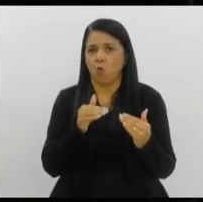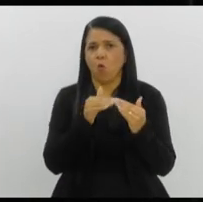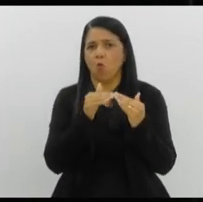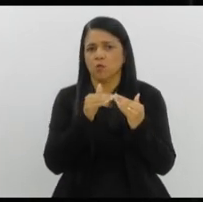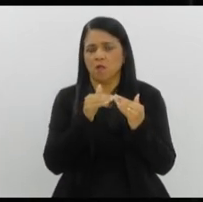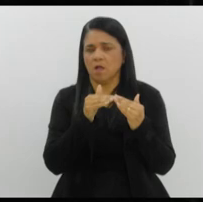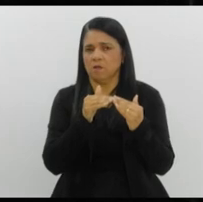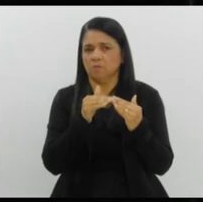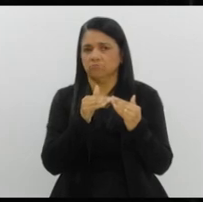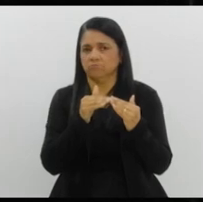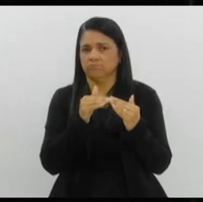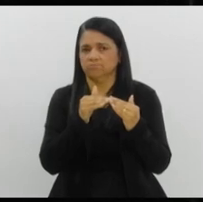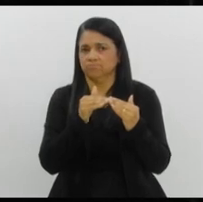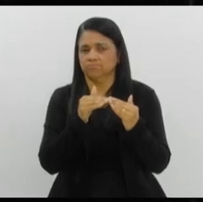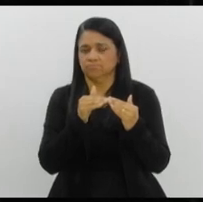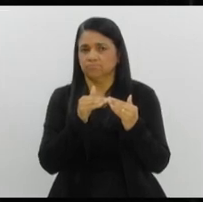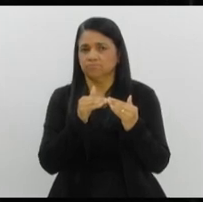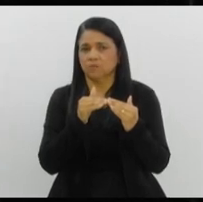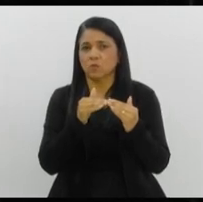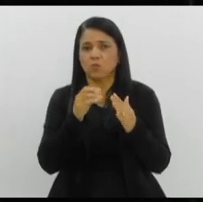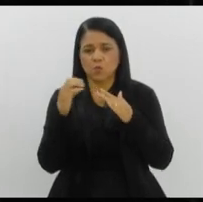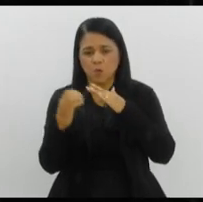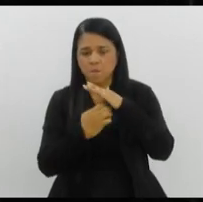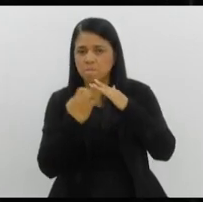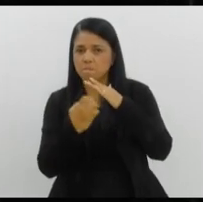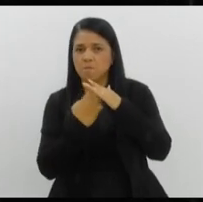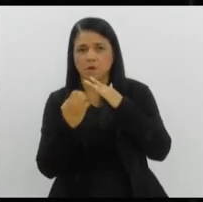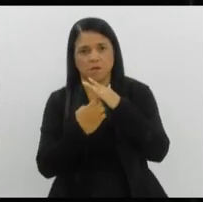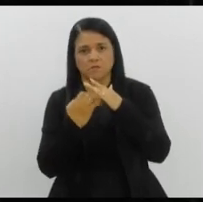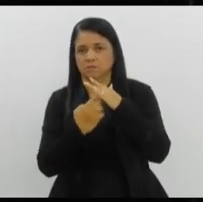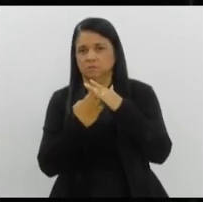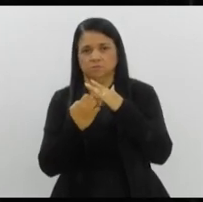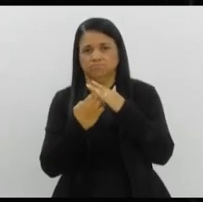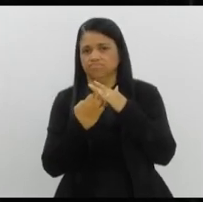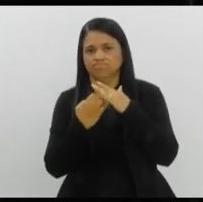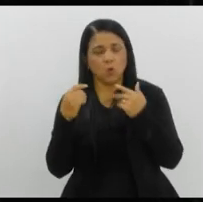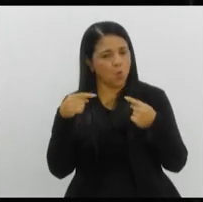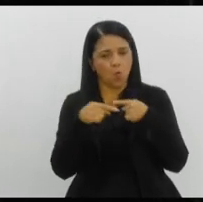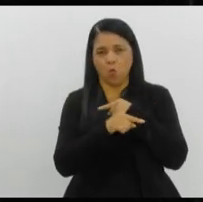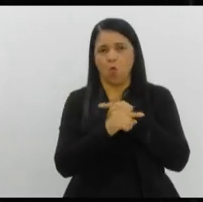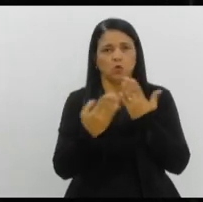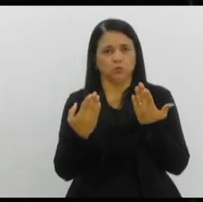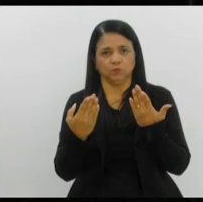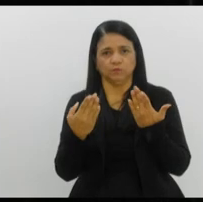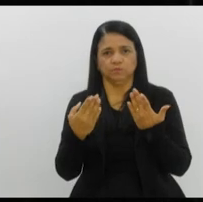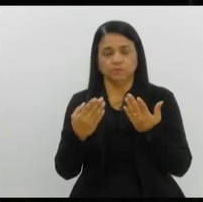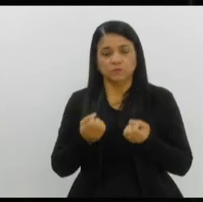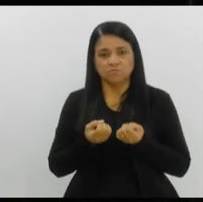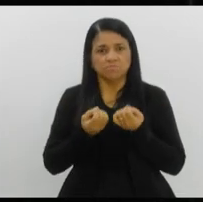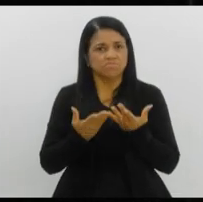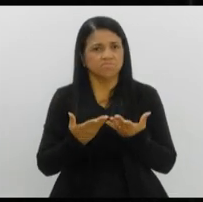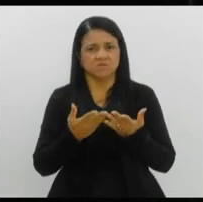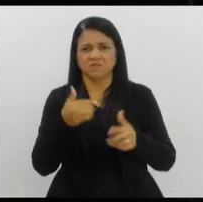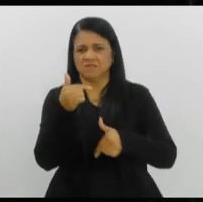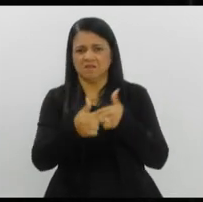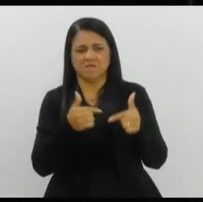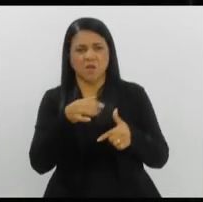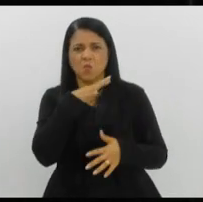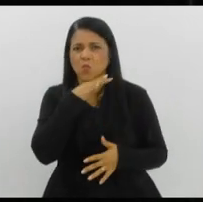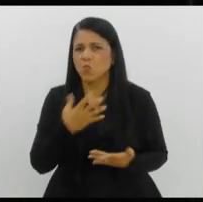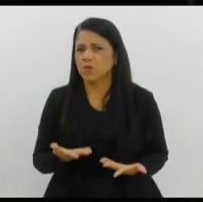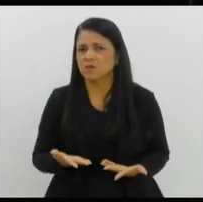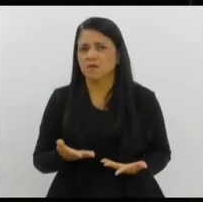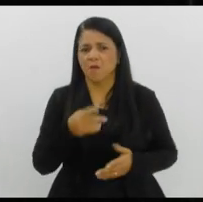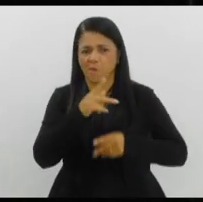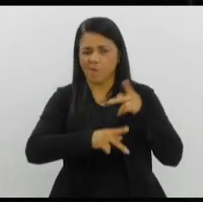cúmplice de empresas concessionárias que prestam péssimo serviço